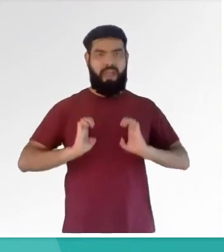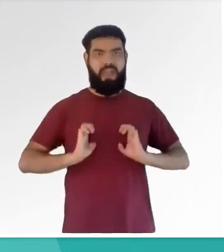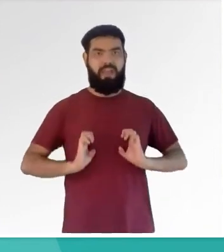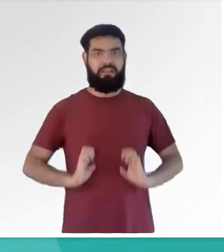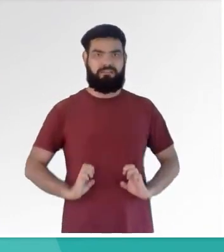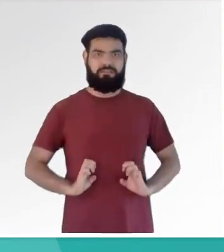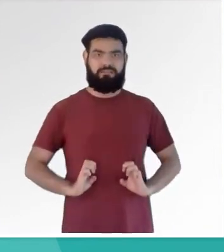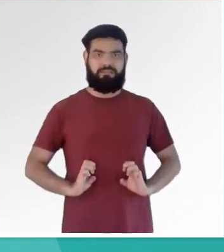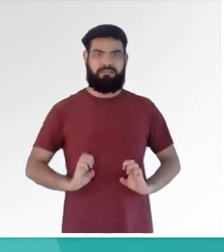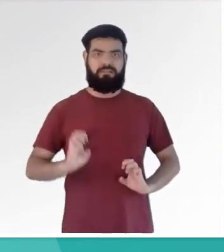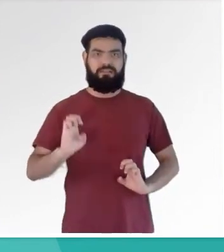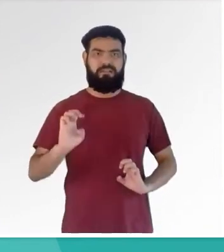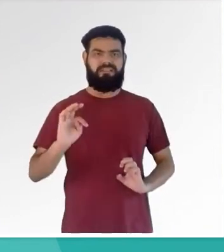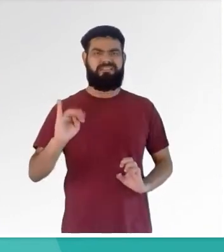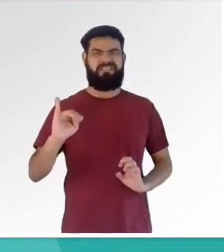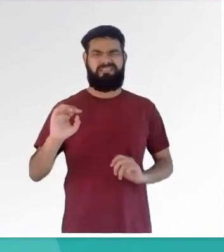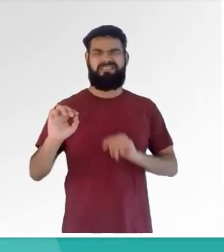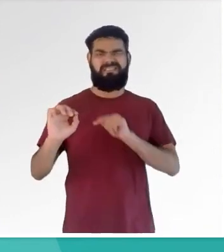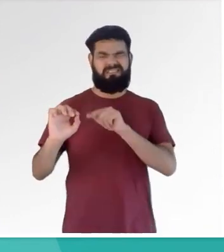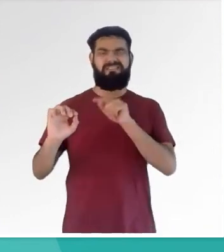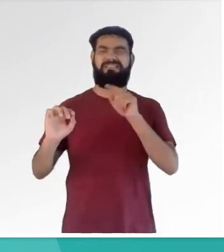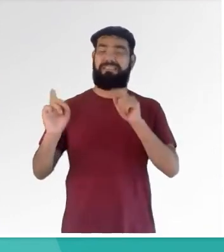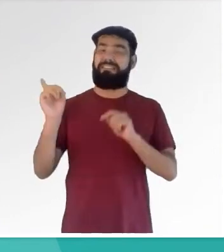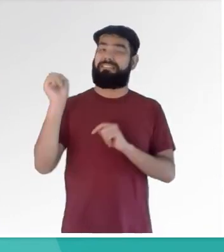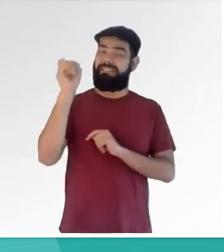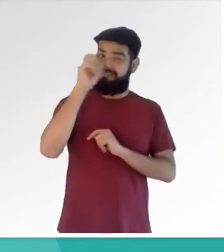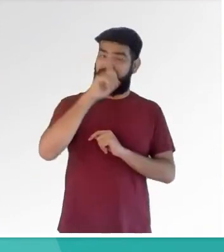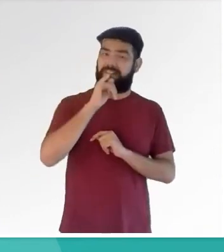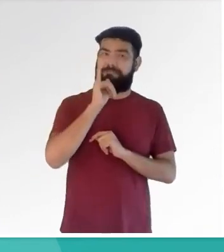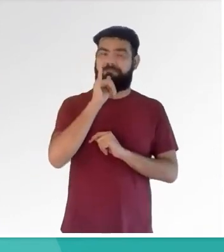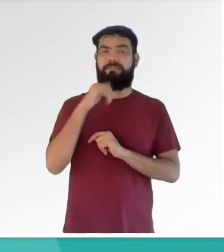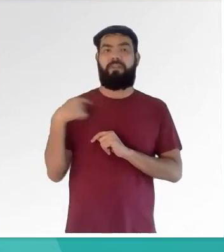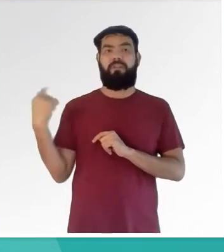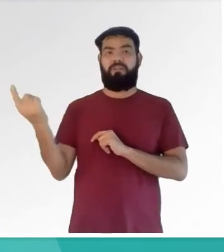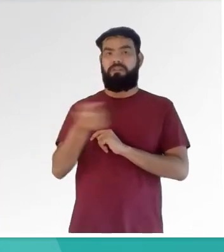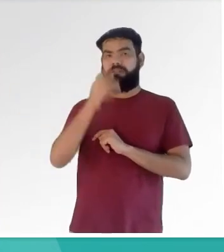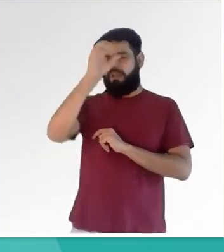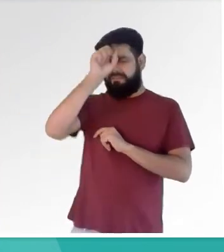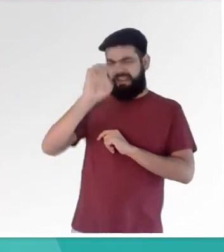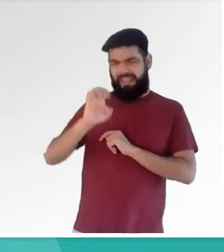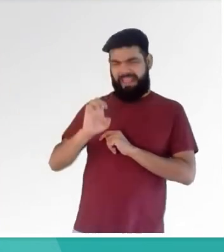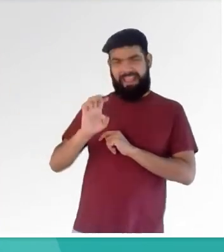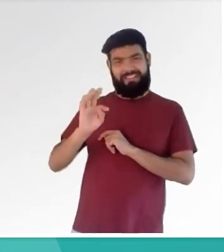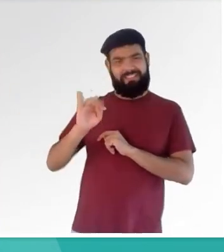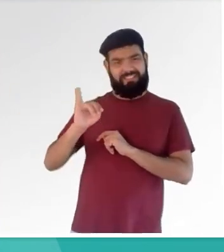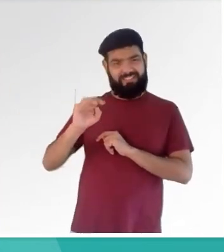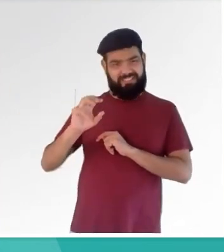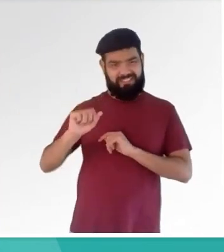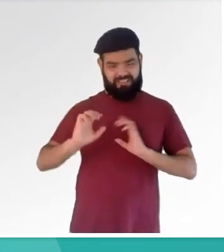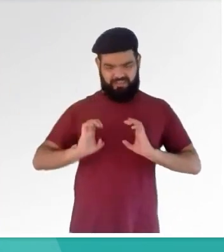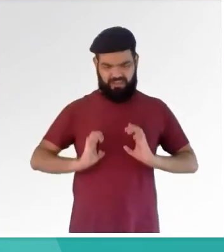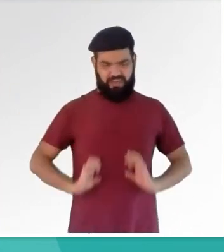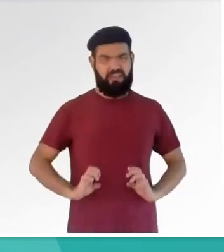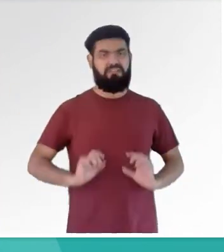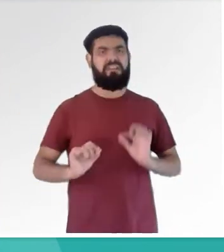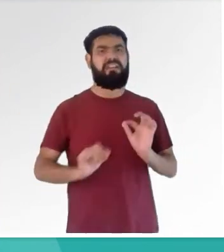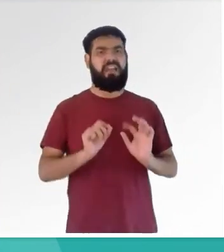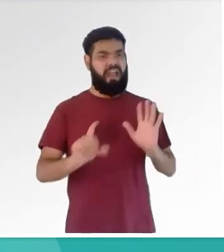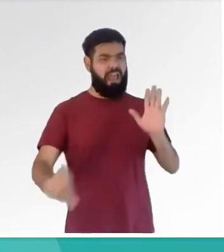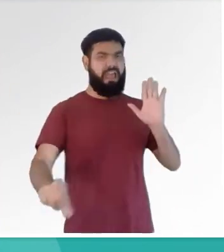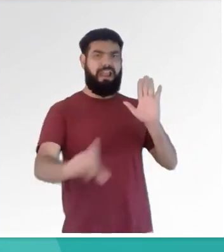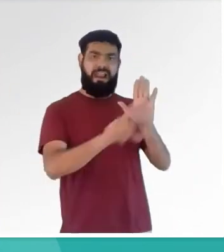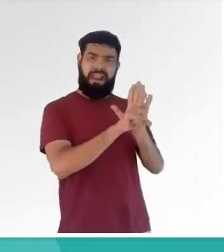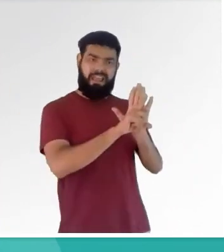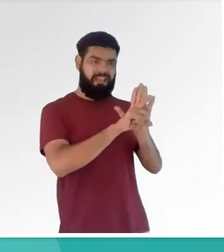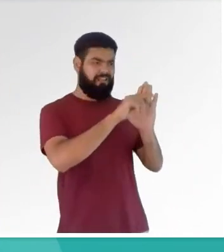mais complicada, mas aqui para nós aqui, essa ética são as leis, as normas, né, que